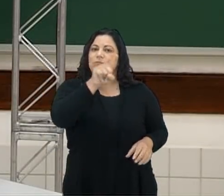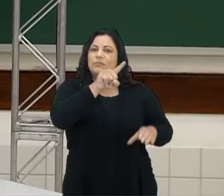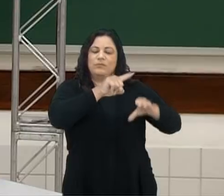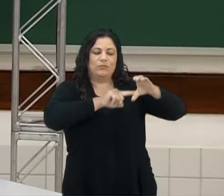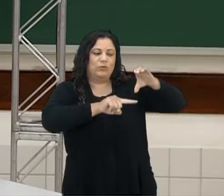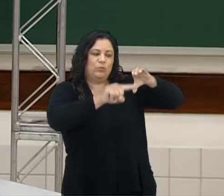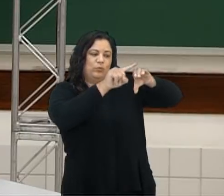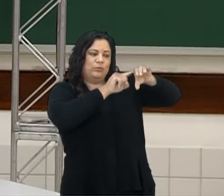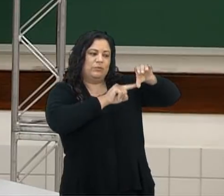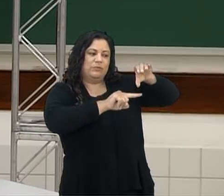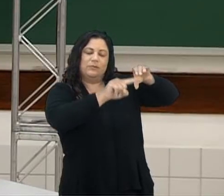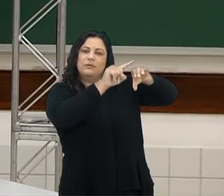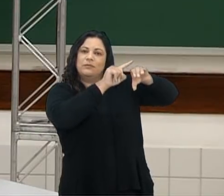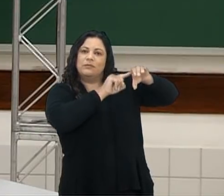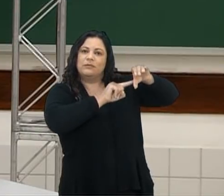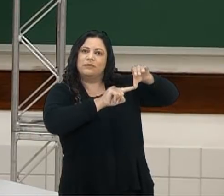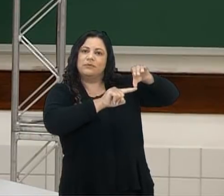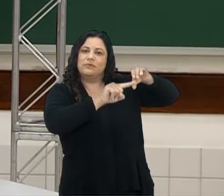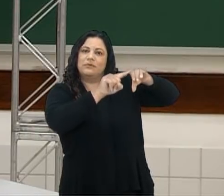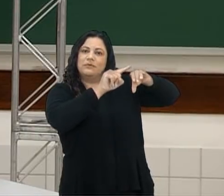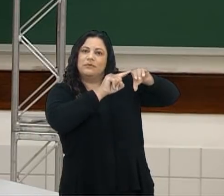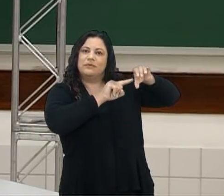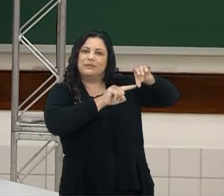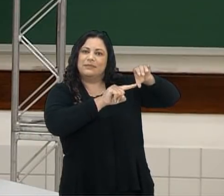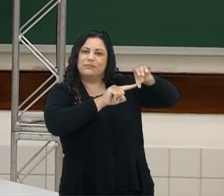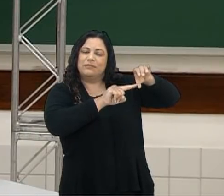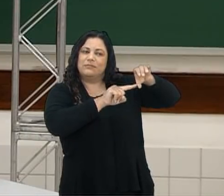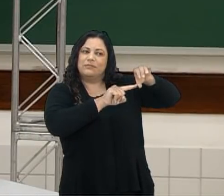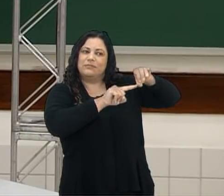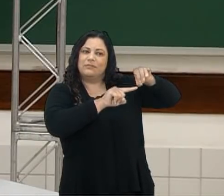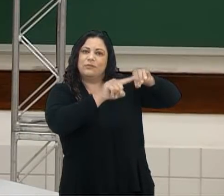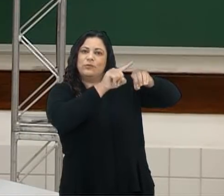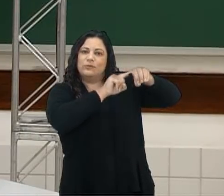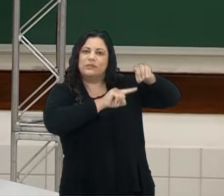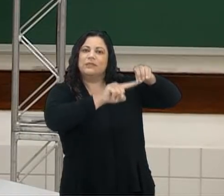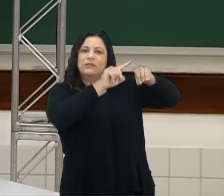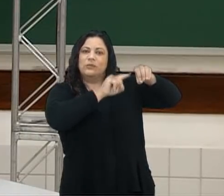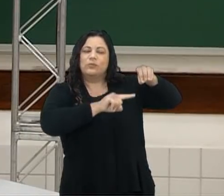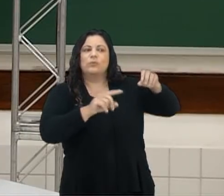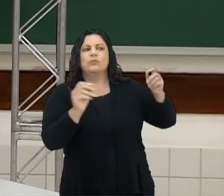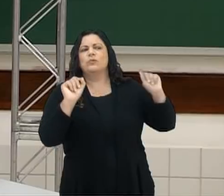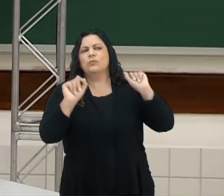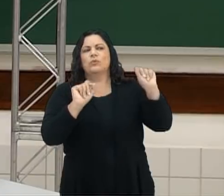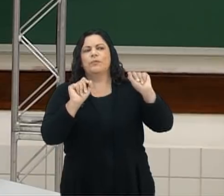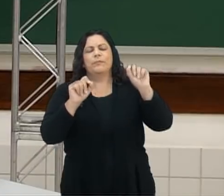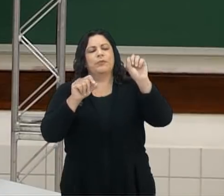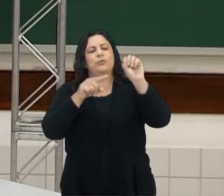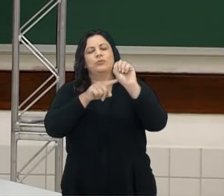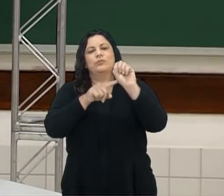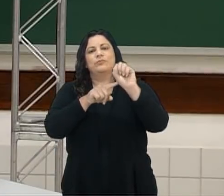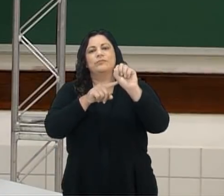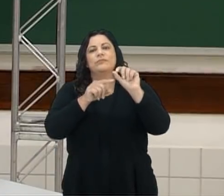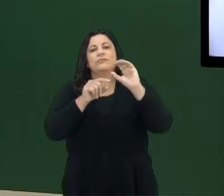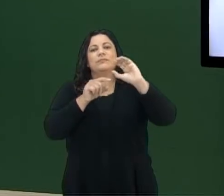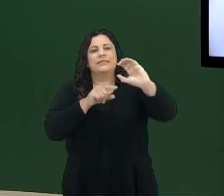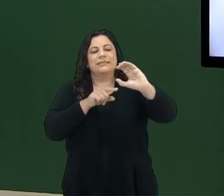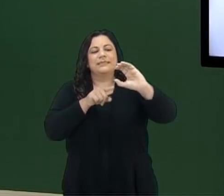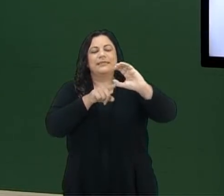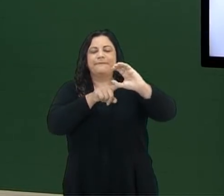marquei aqui o ponto no meio, que é o centro da circunferência, certo? Ponto C. Com essa medida